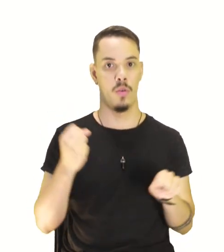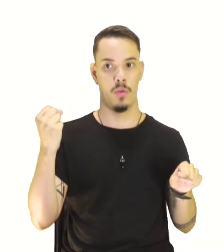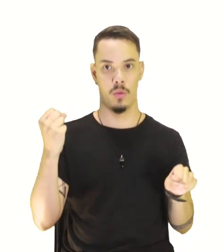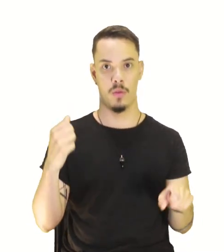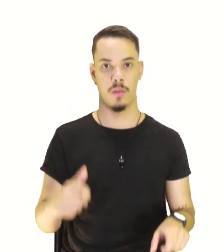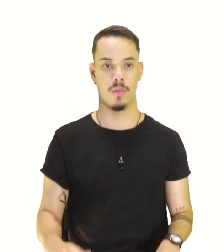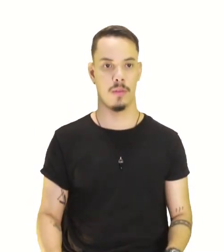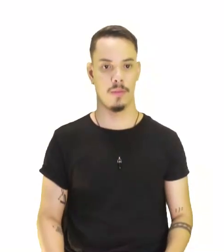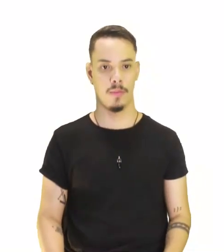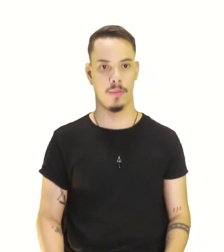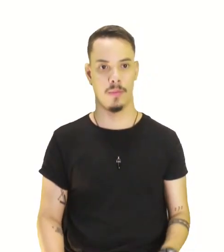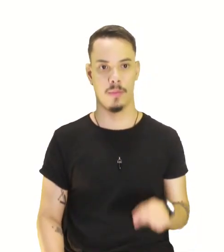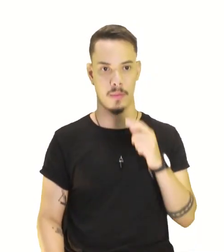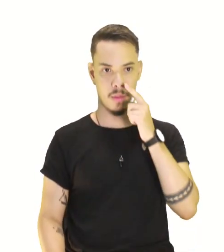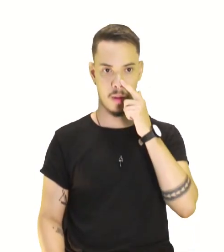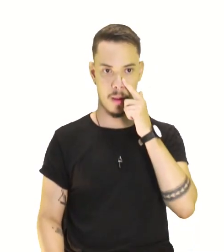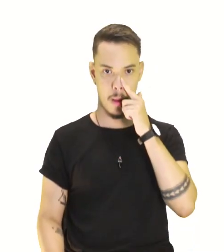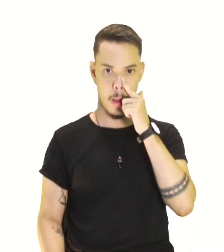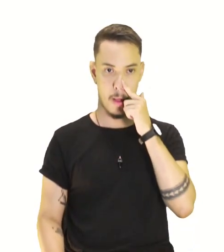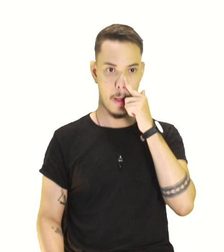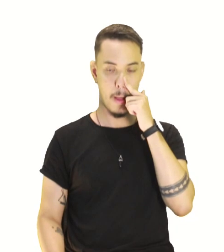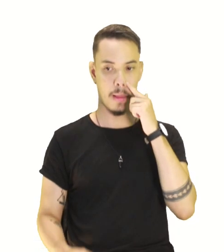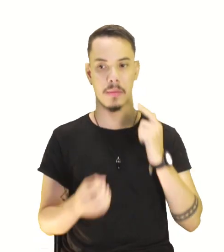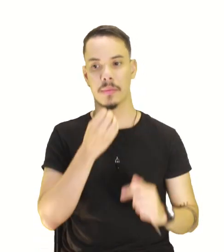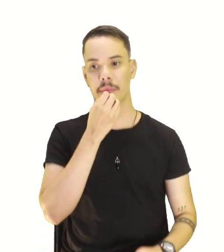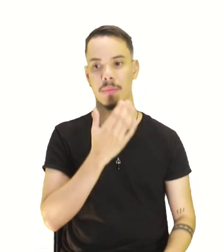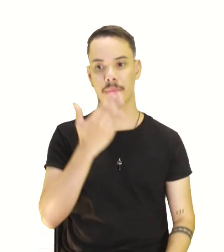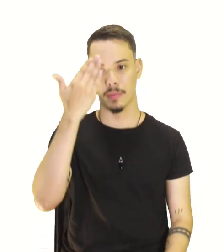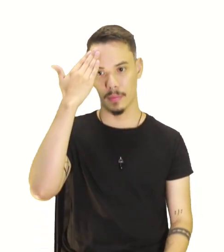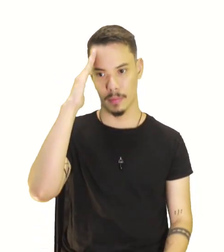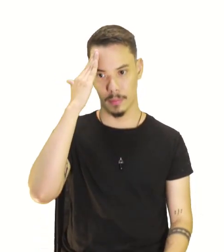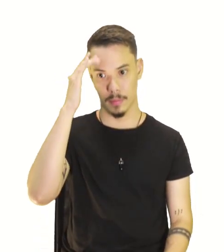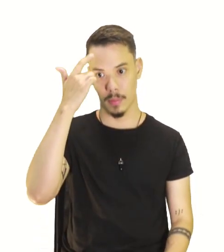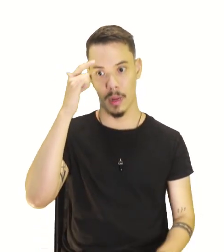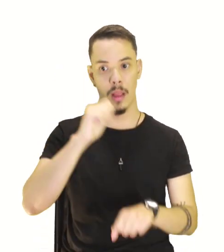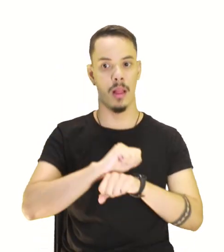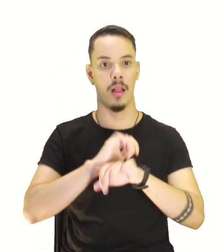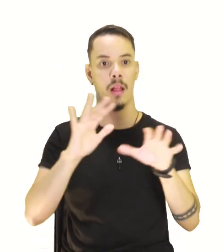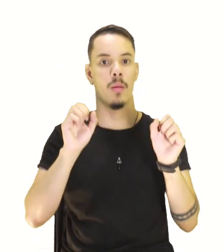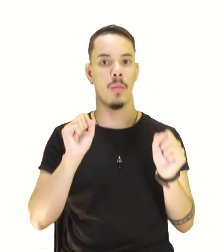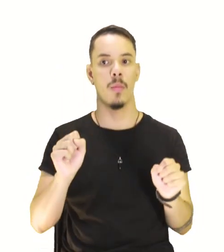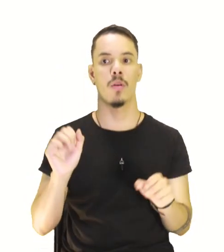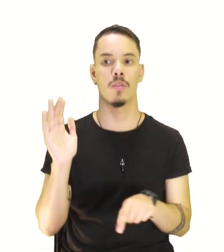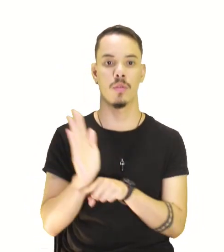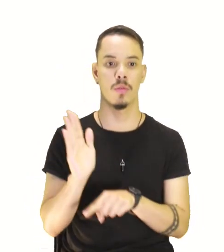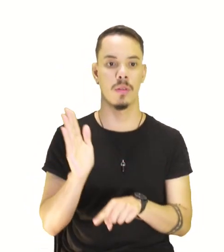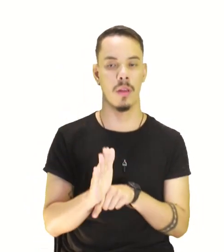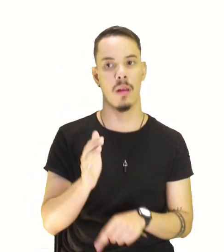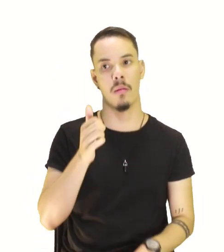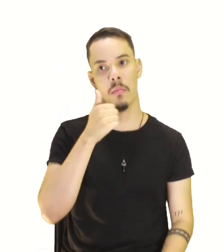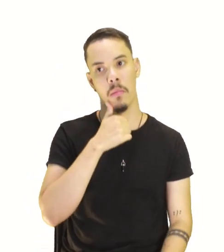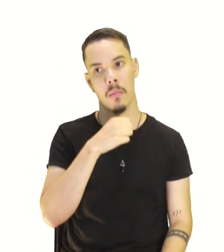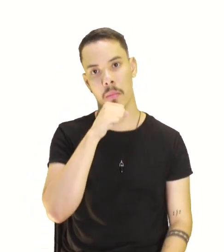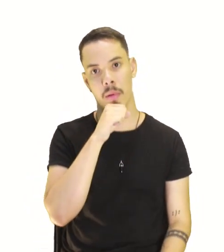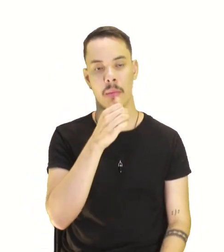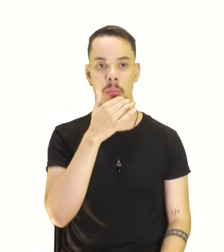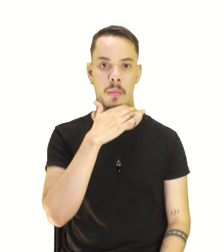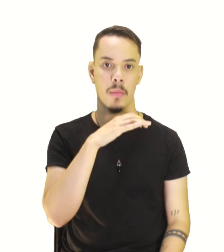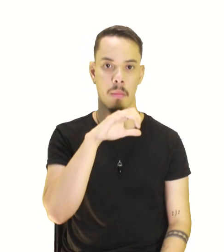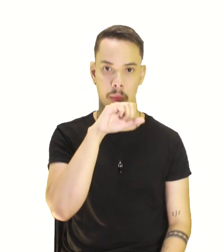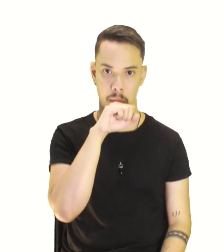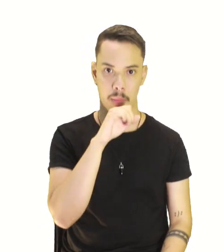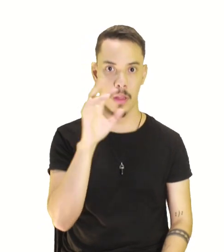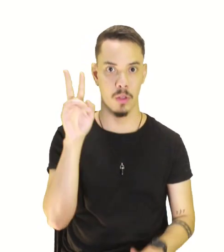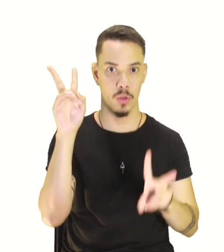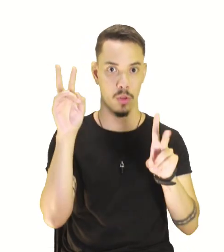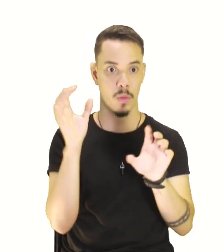tem. Ah, legal, né? Então é bom entender também essa parte, né? Você pode auxiliar o seu pai, sua mãe aí em casa, né? Na questão dos